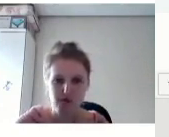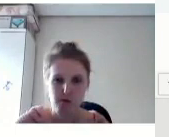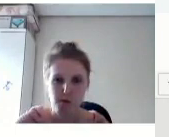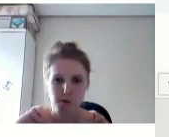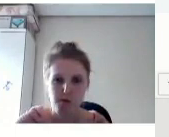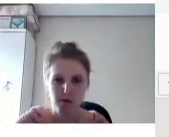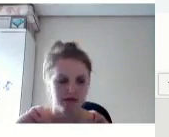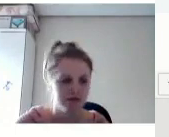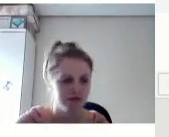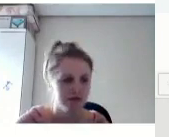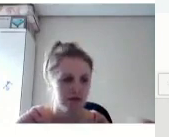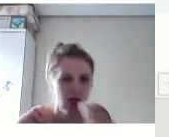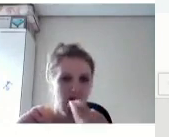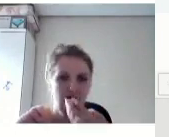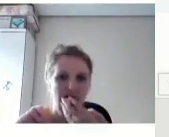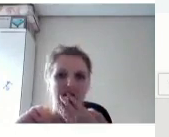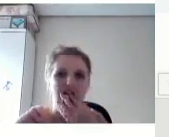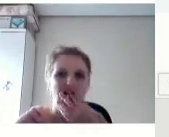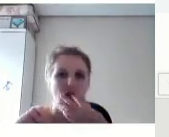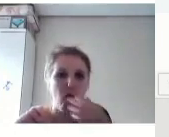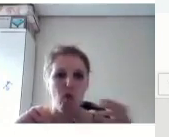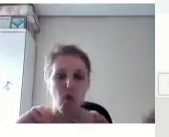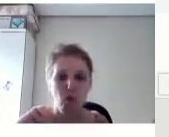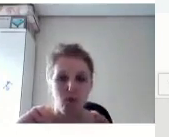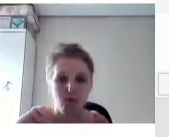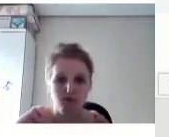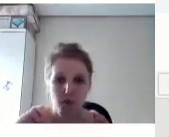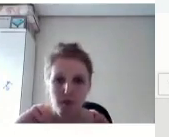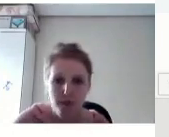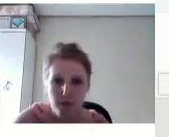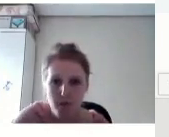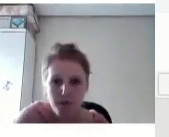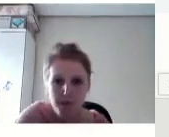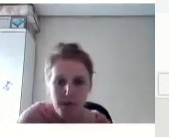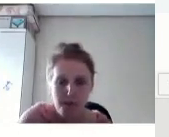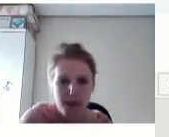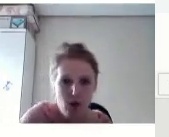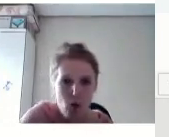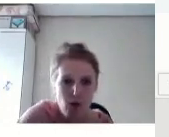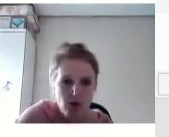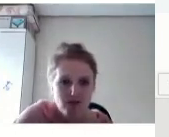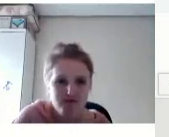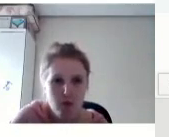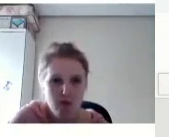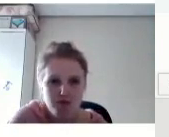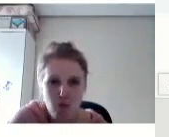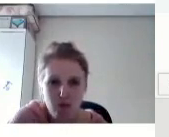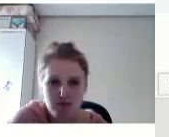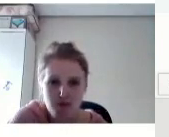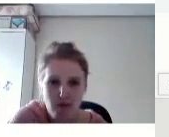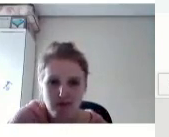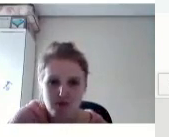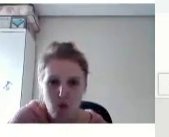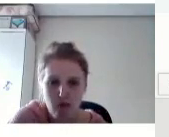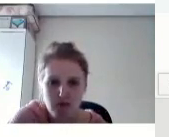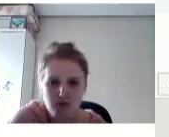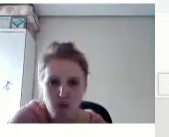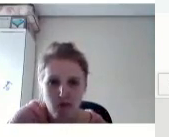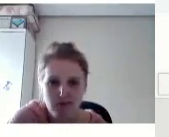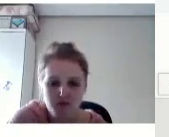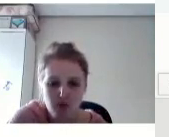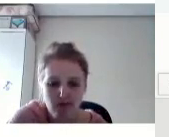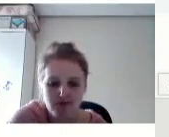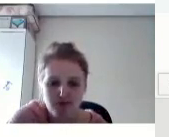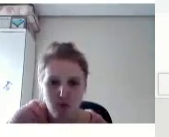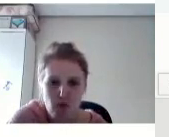hamiltoniana, né? Por que isso é importante? Porque a gente pode ficar com expressões práticas, né, para as equações